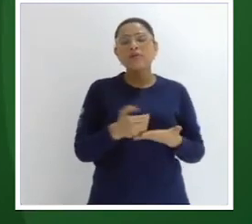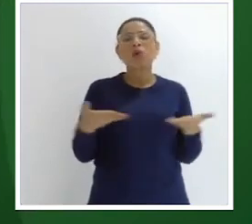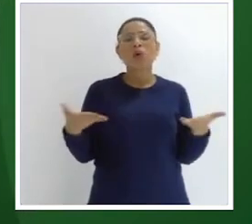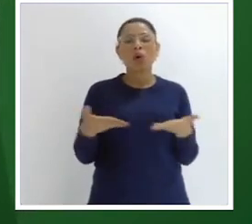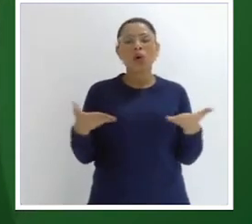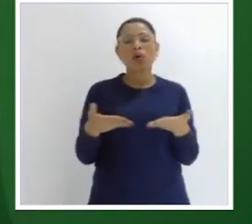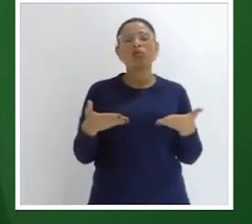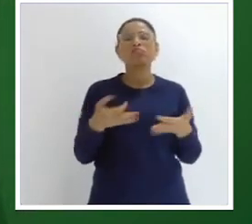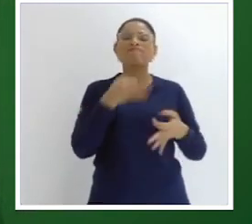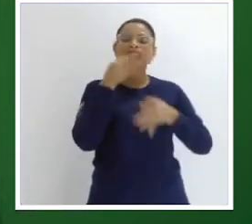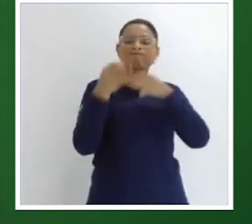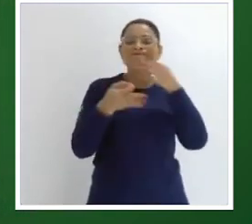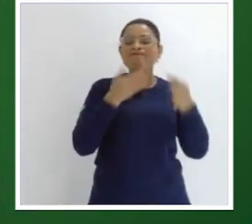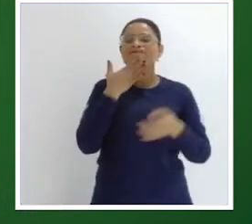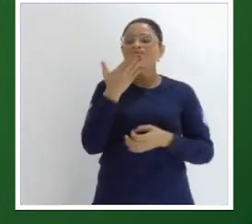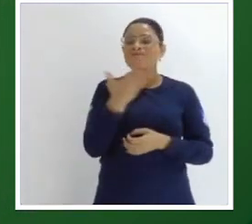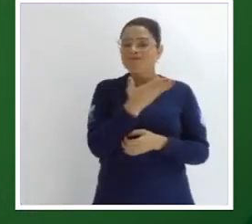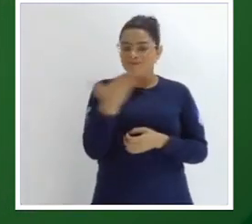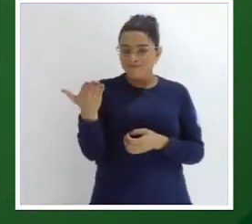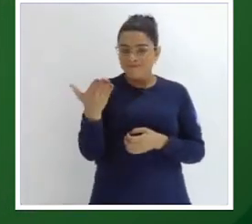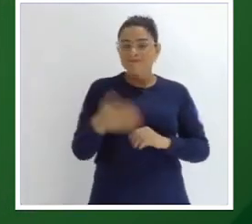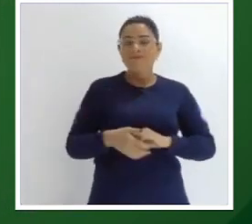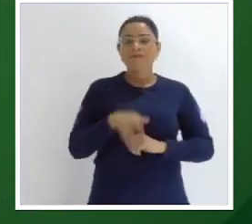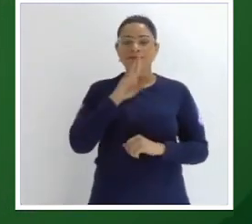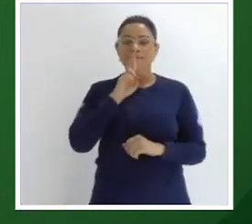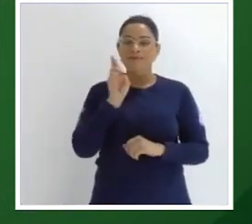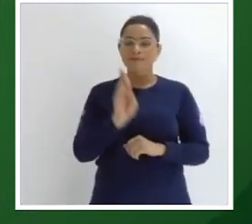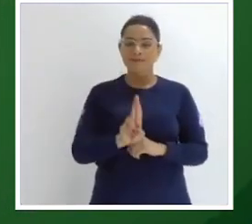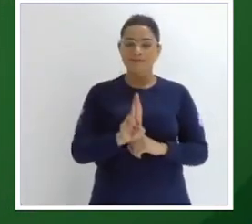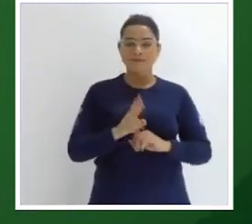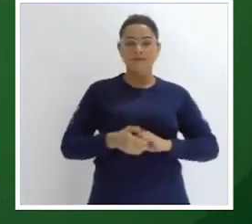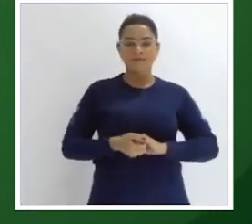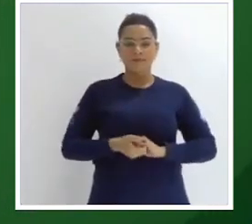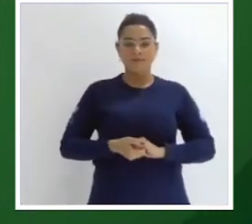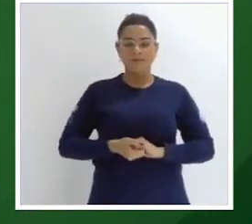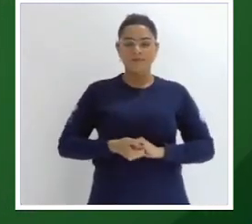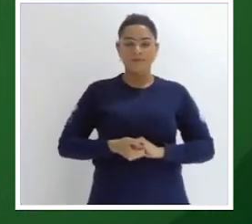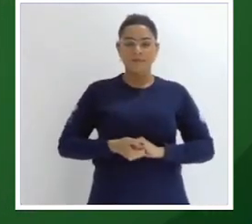que eu peço que você faça um comentário também e resposta